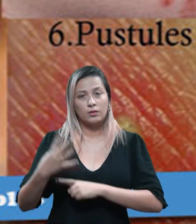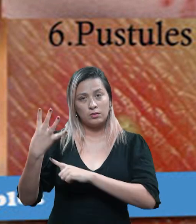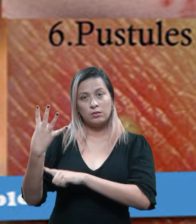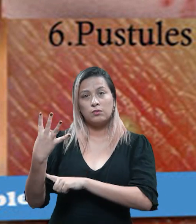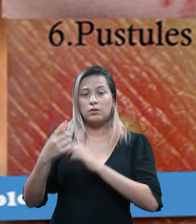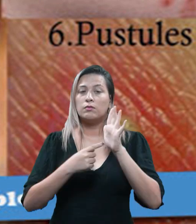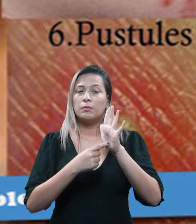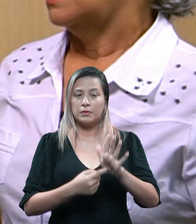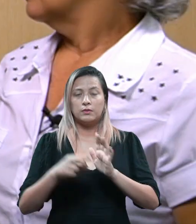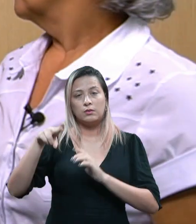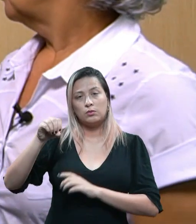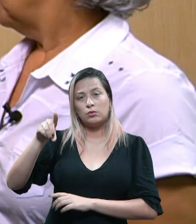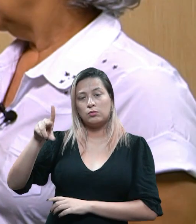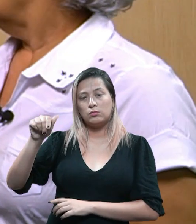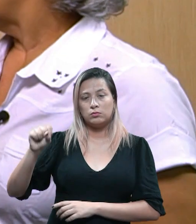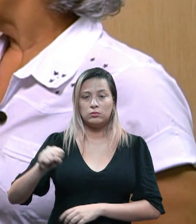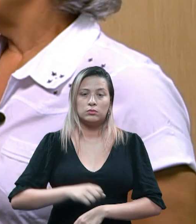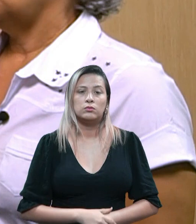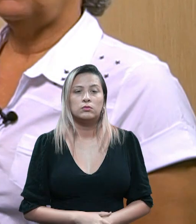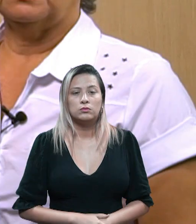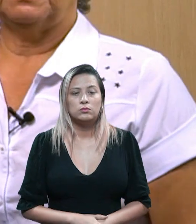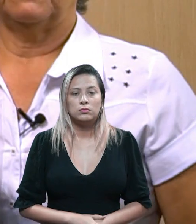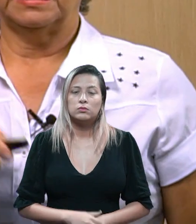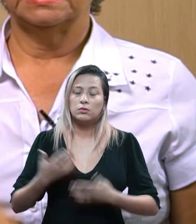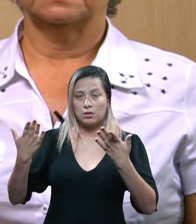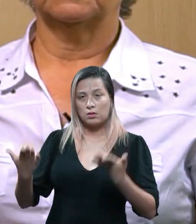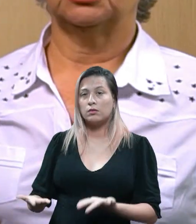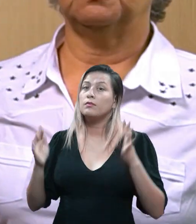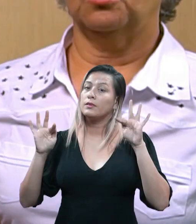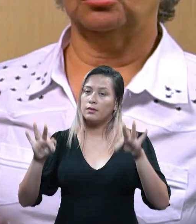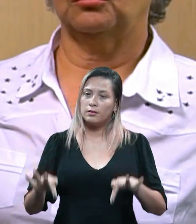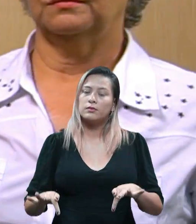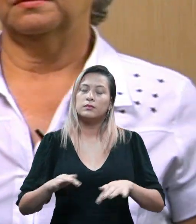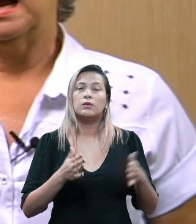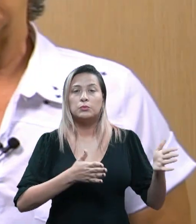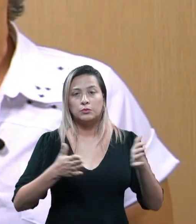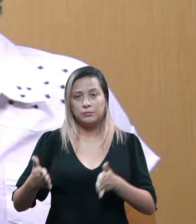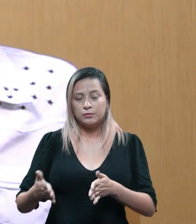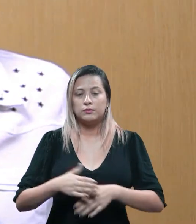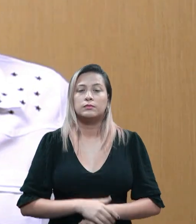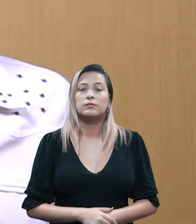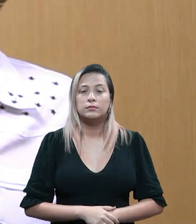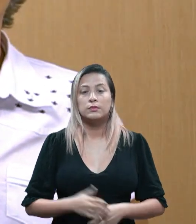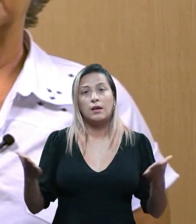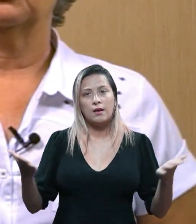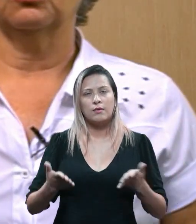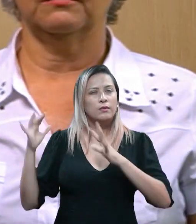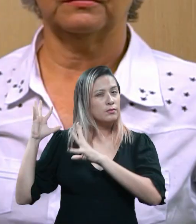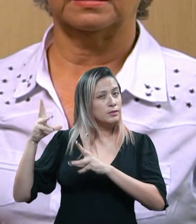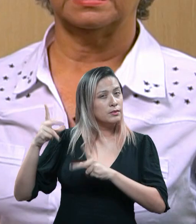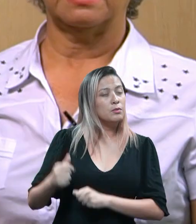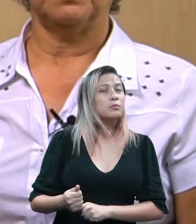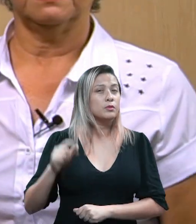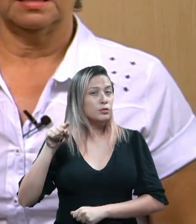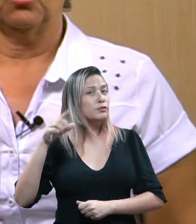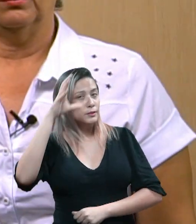ver a presença de nódulos. Muito bem, aqui nós finalizamos este módulo. Agora nós vamos recapitular tudo que